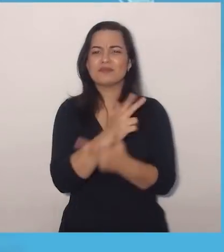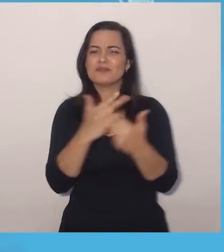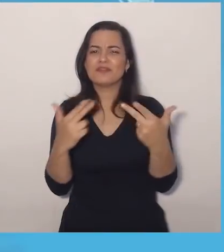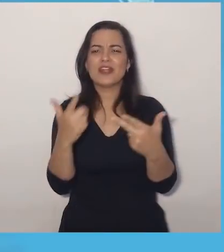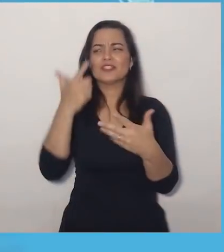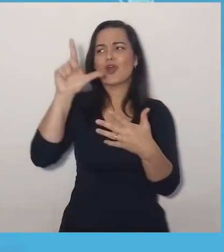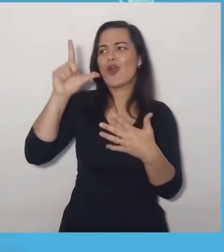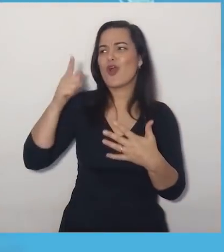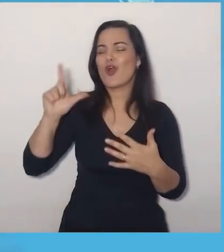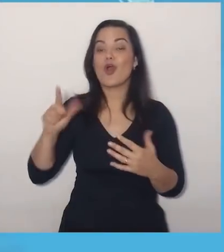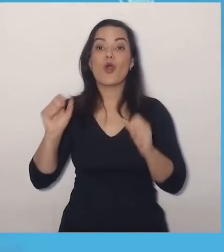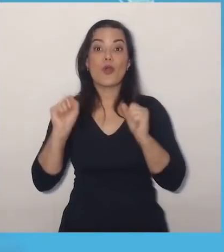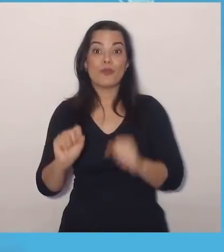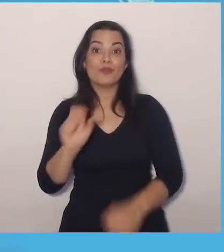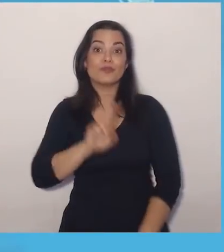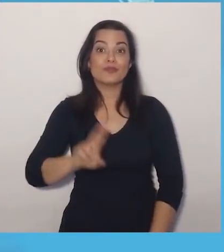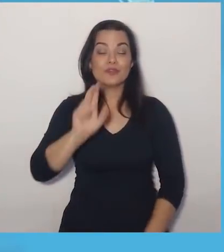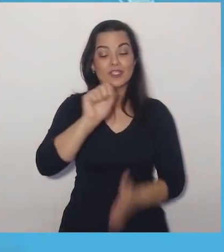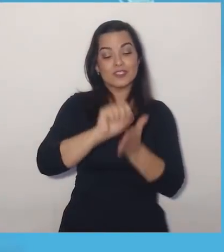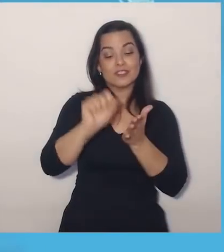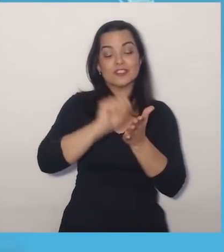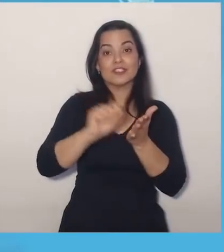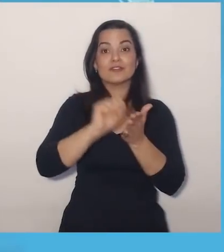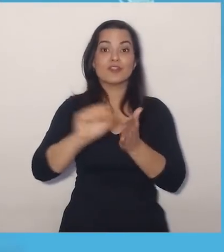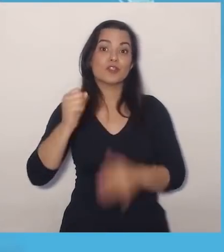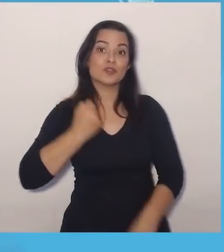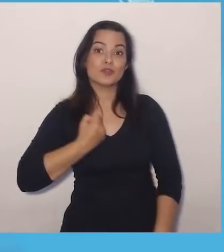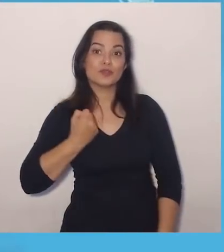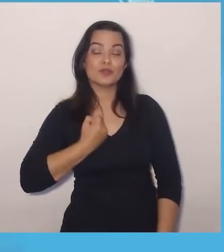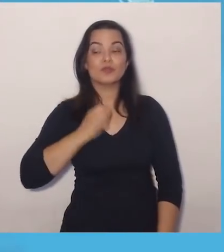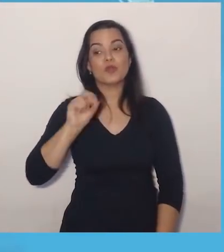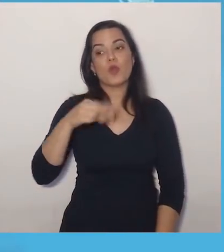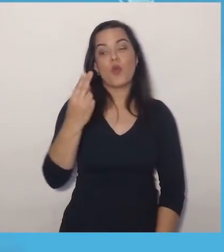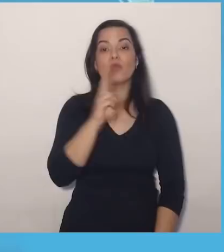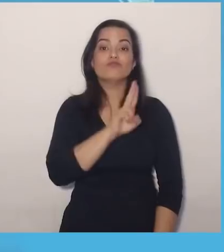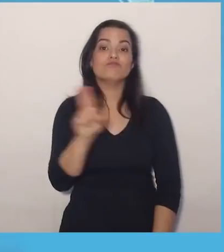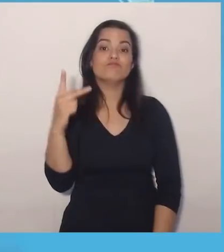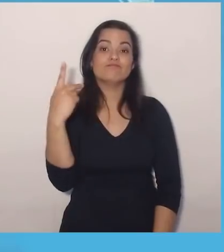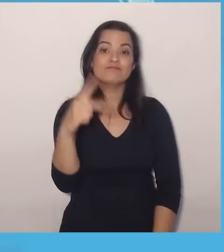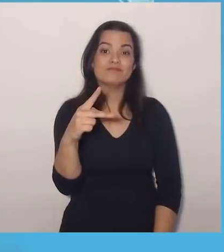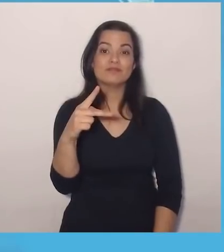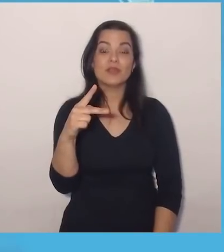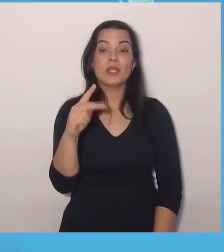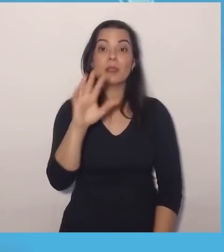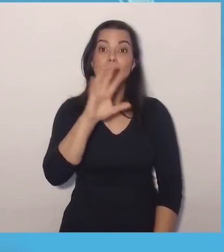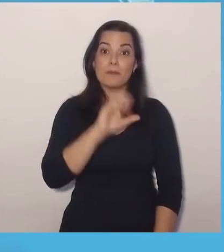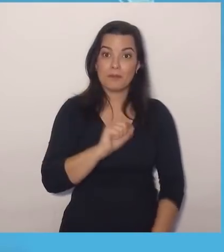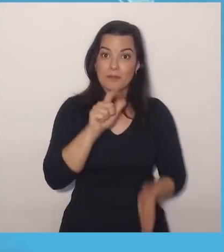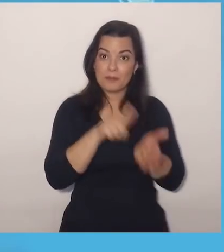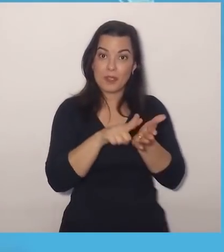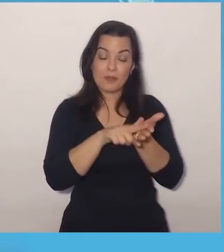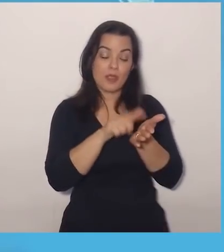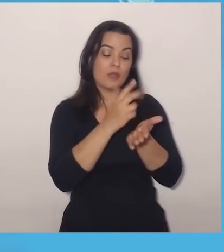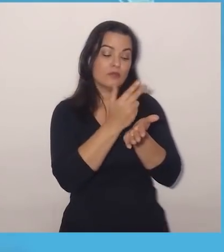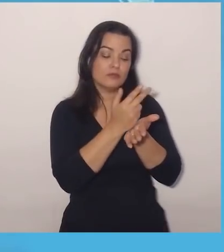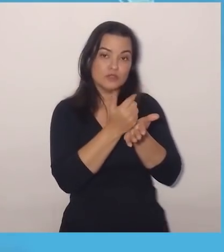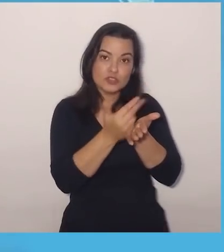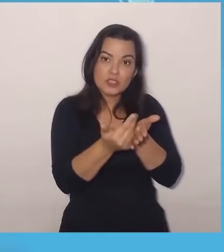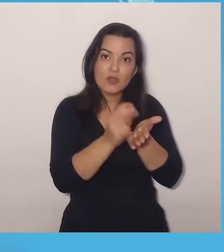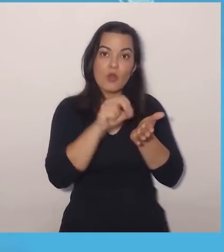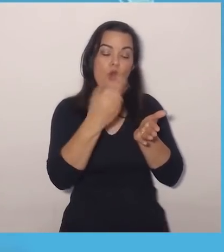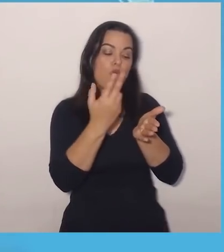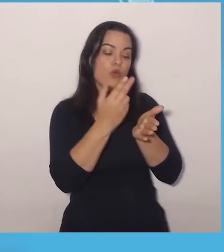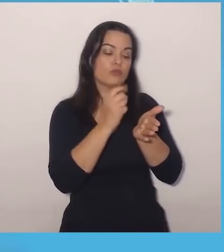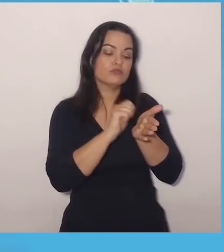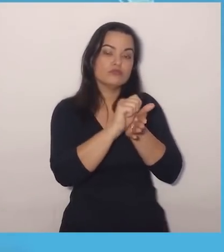imagens, tá? Você pode usar a escrita de números, a escrita do seu nome. Então, usa um pedaço de papel, representa a imagem,